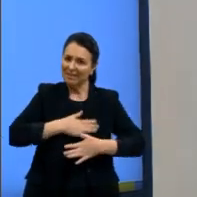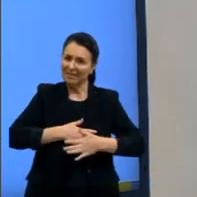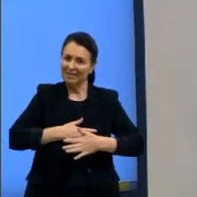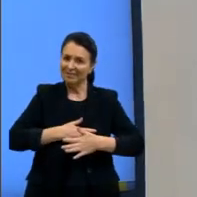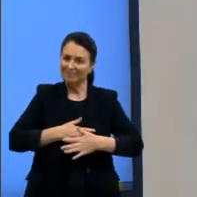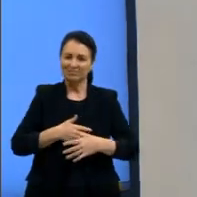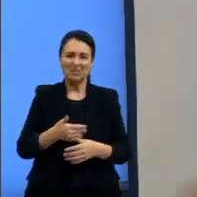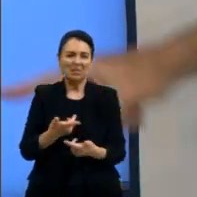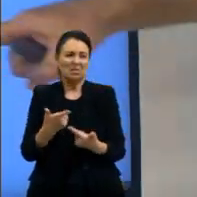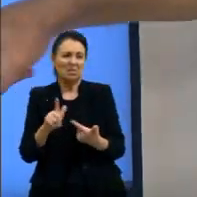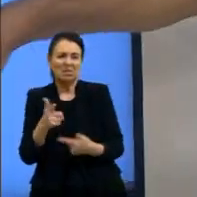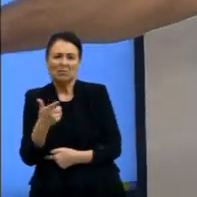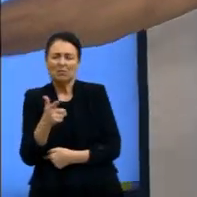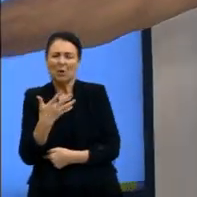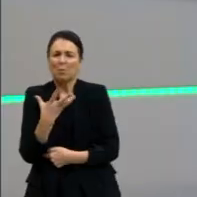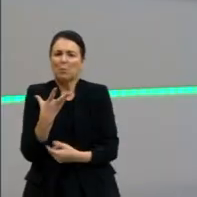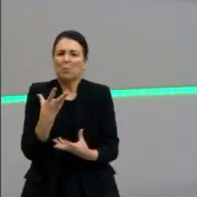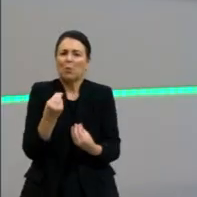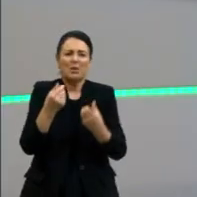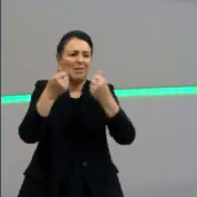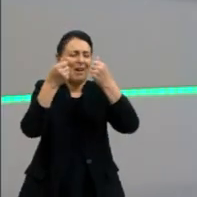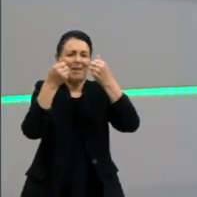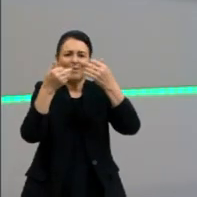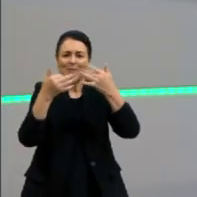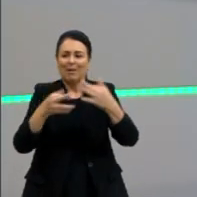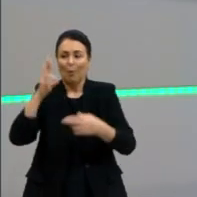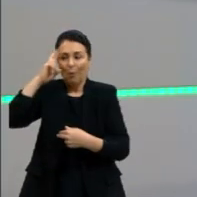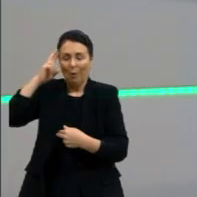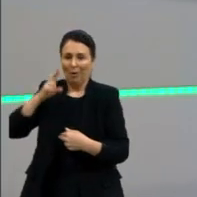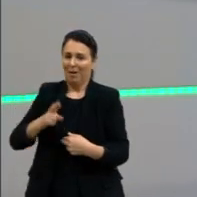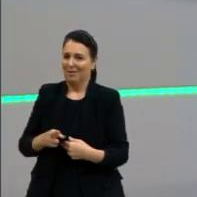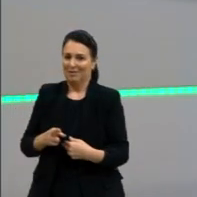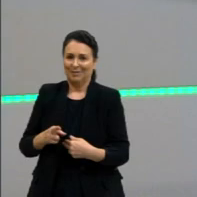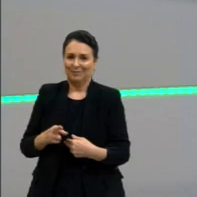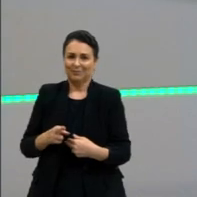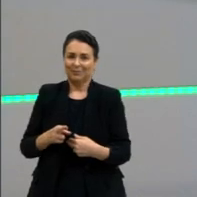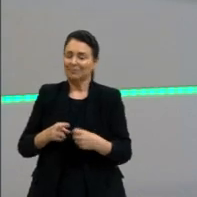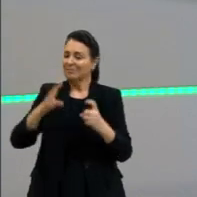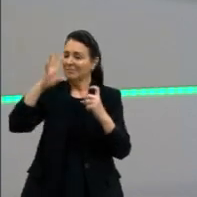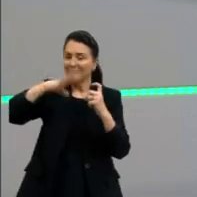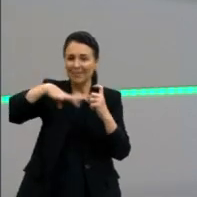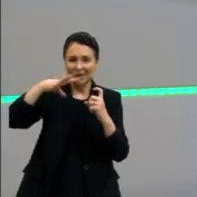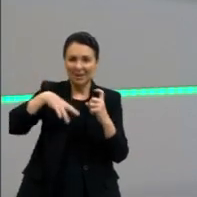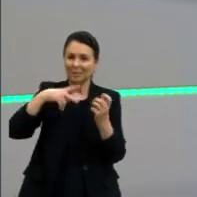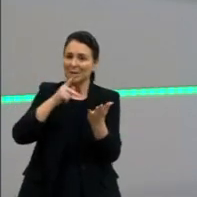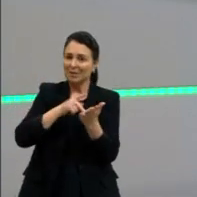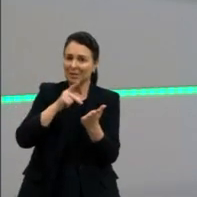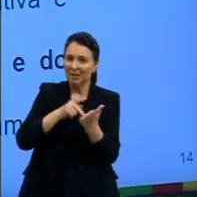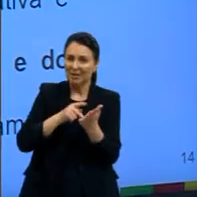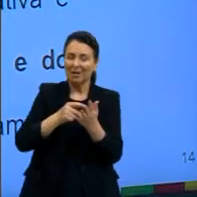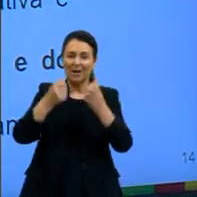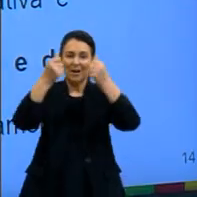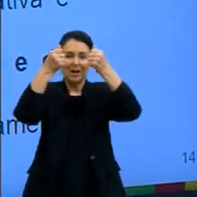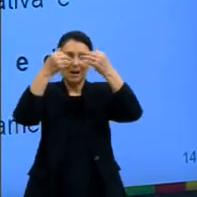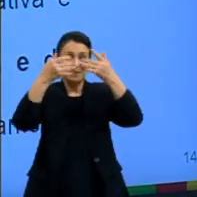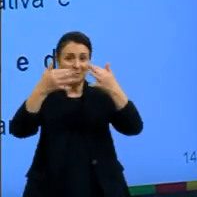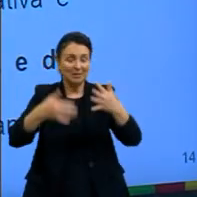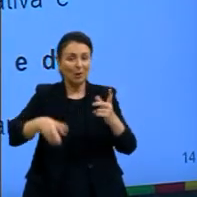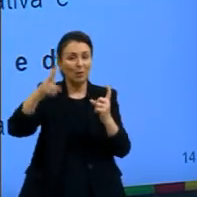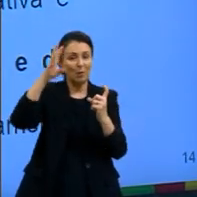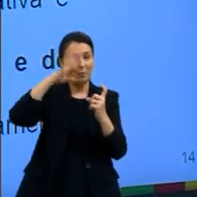tem que ser assim não havia muitas não haviam explicações Racionais então a explicação